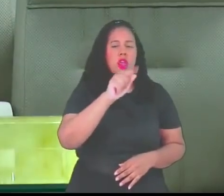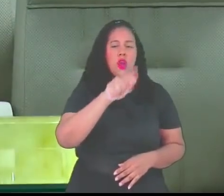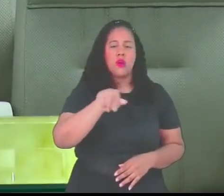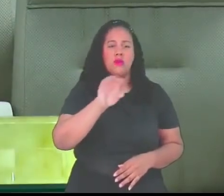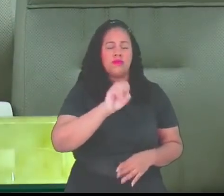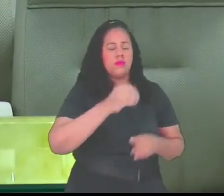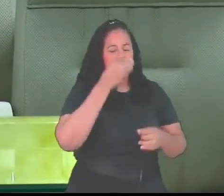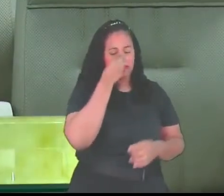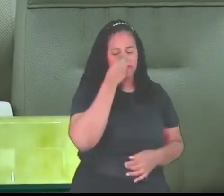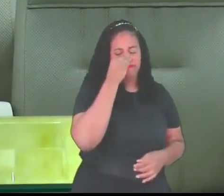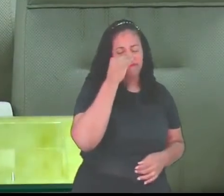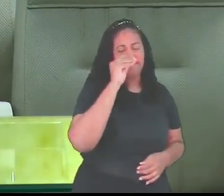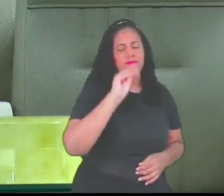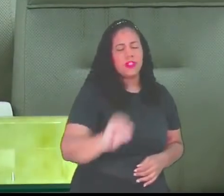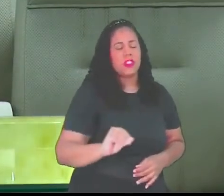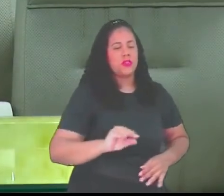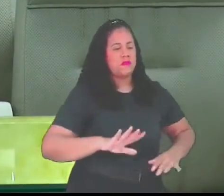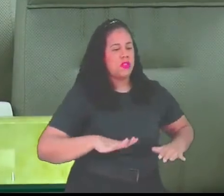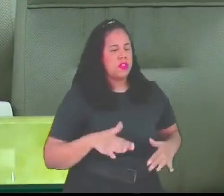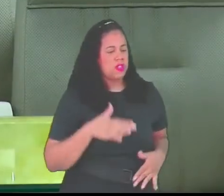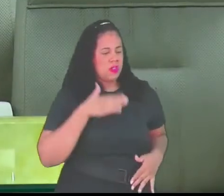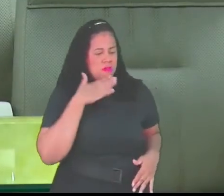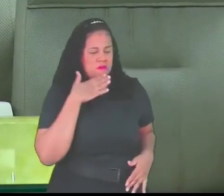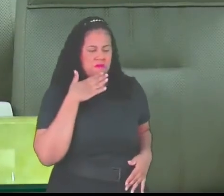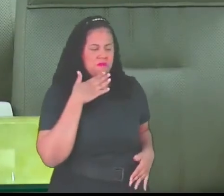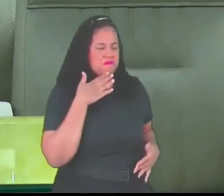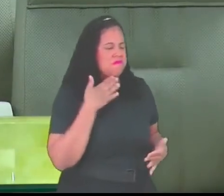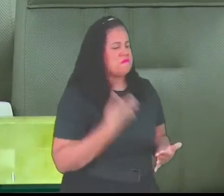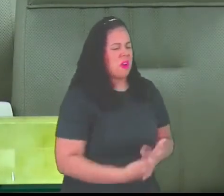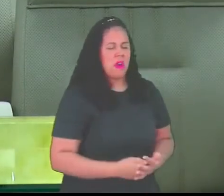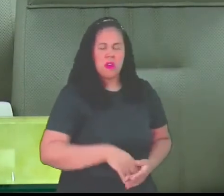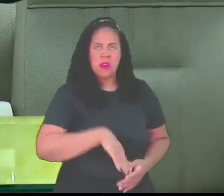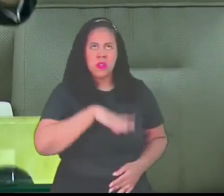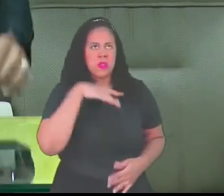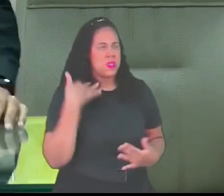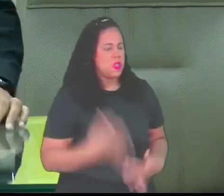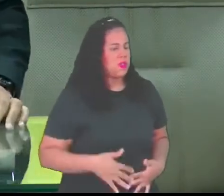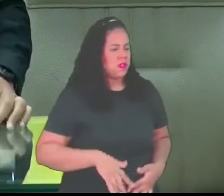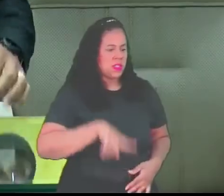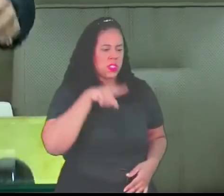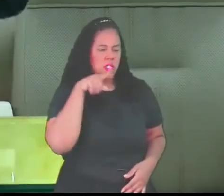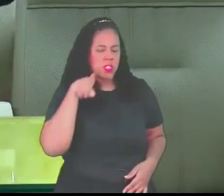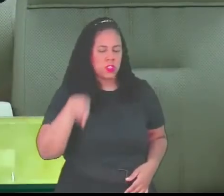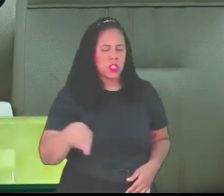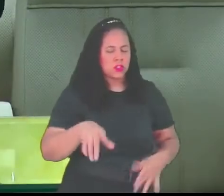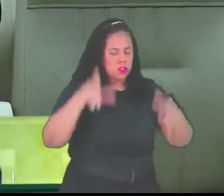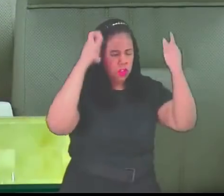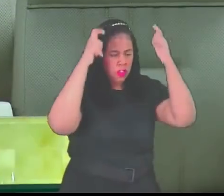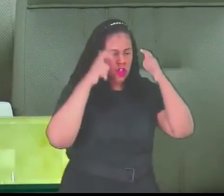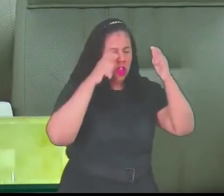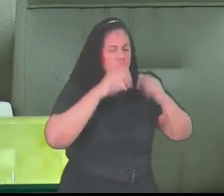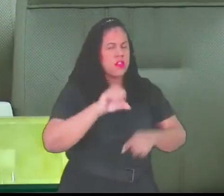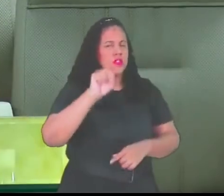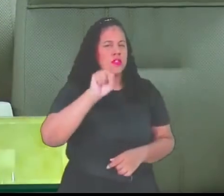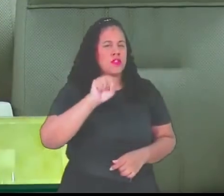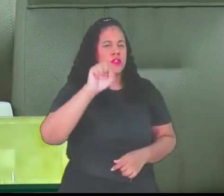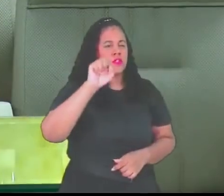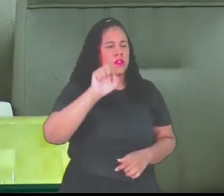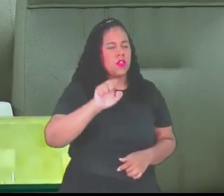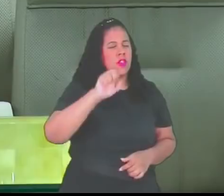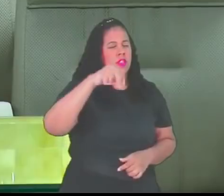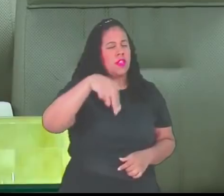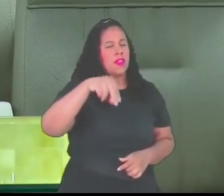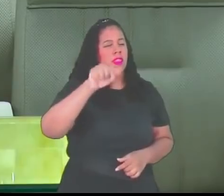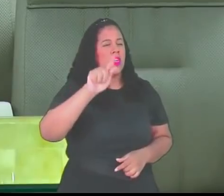despreza a afronta de Senaqueribe, como a donzela que despreza